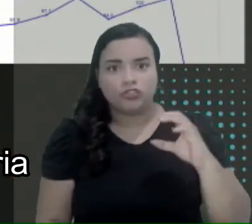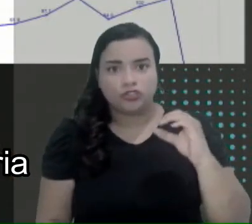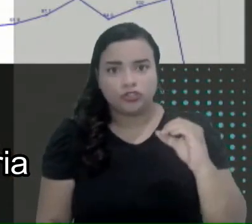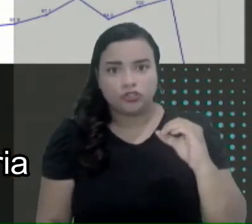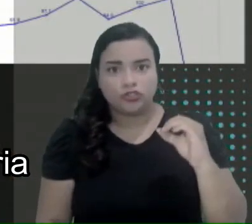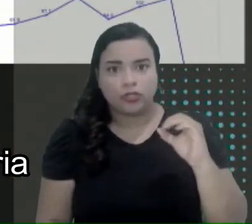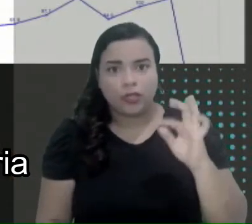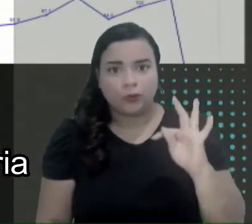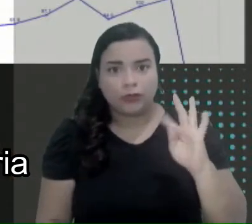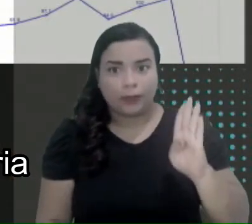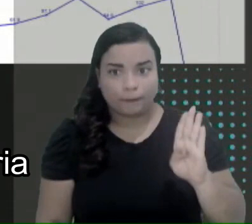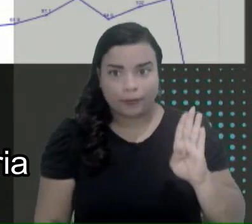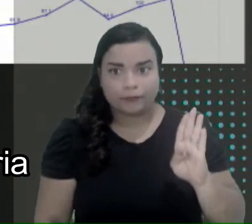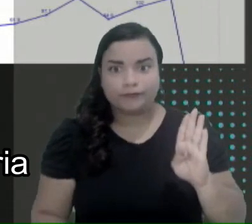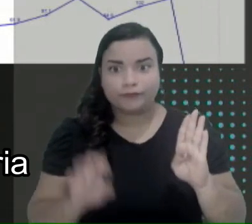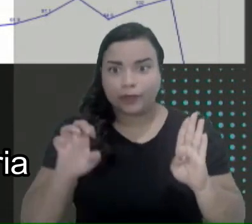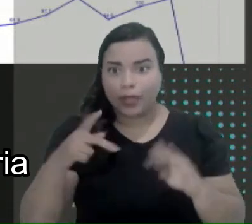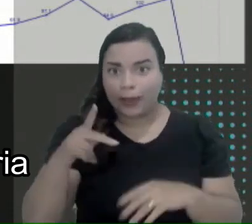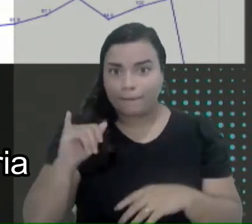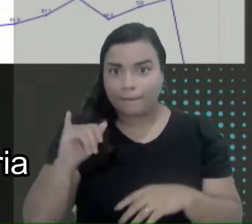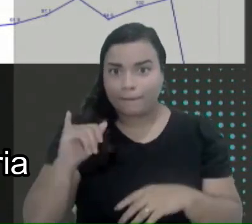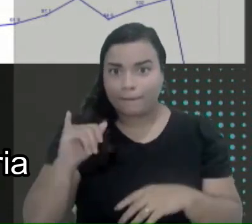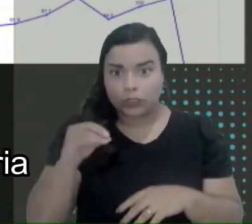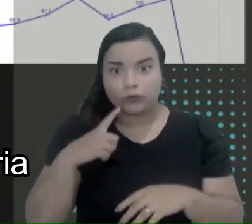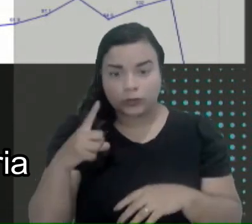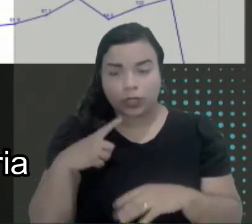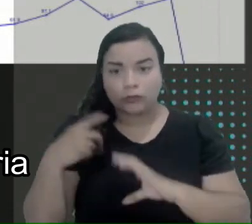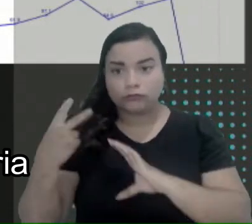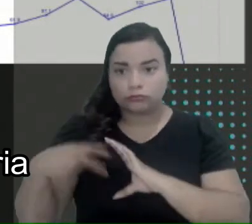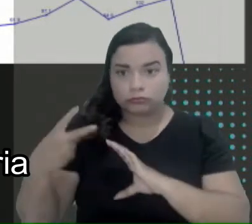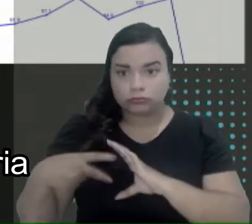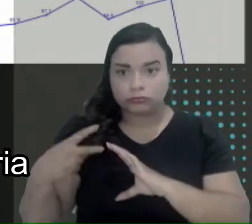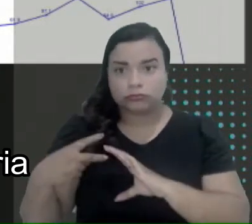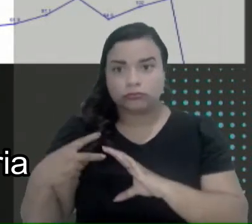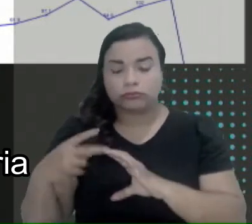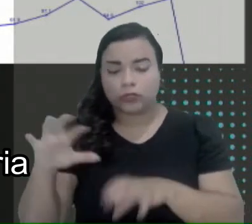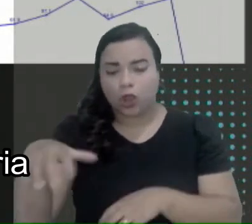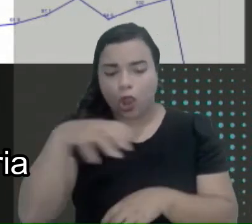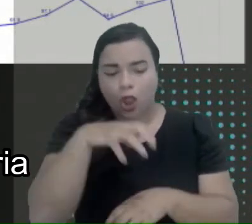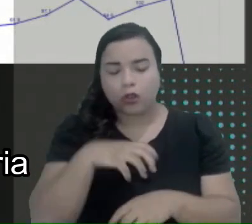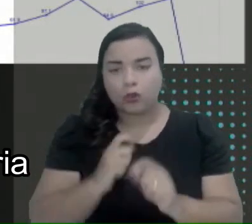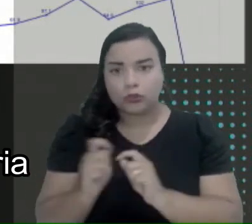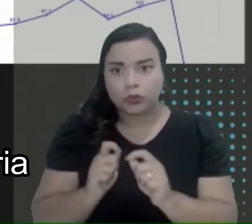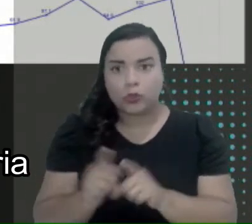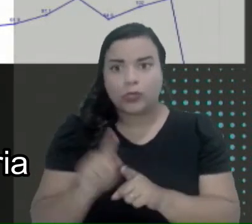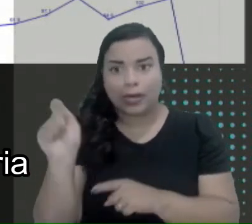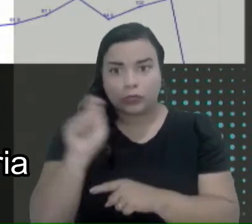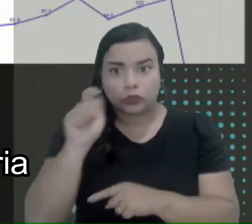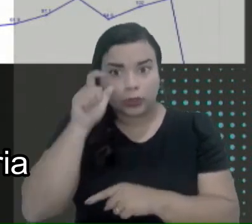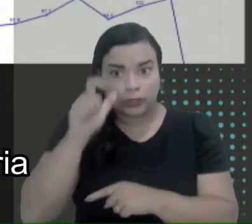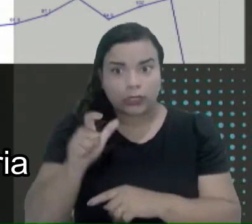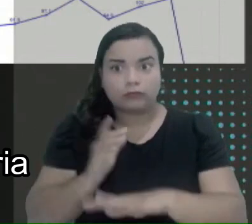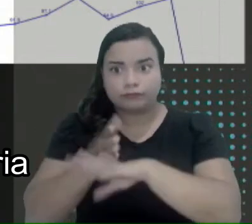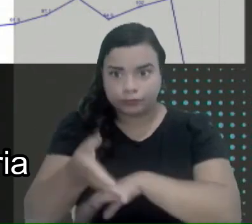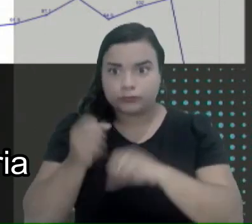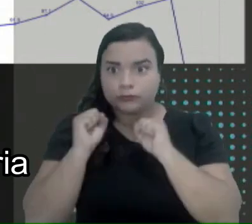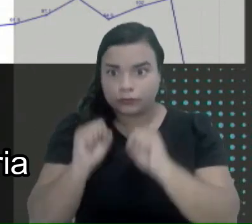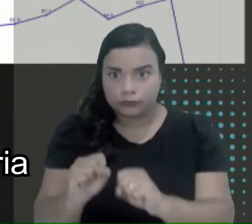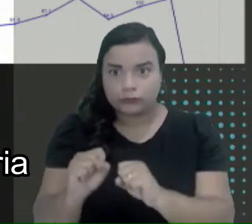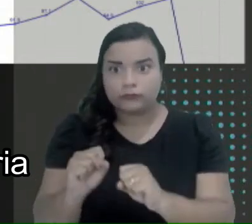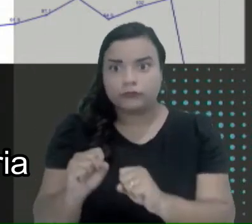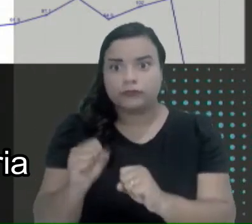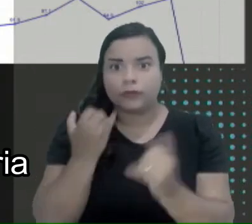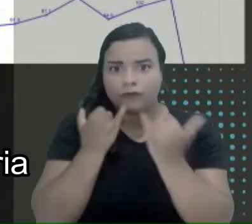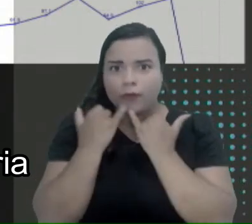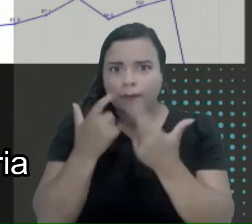controle, Câmara de Vereadores e associações de interesse podem acessar, devem acessar, porque nossas informações estão lá de